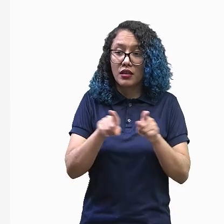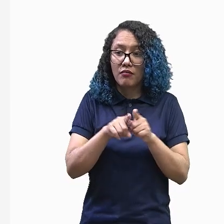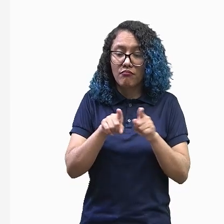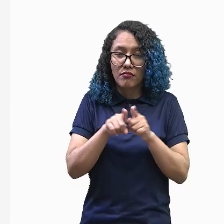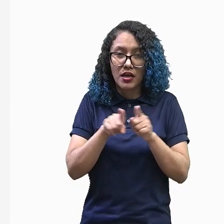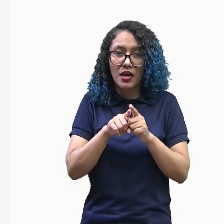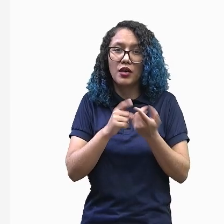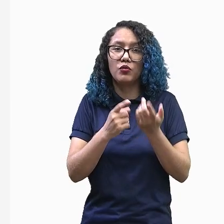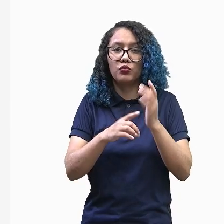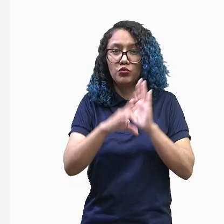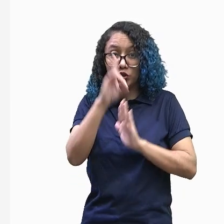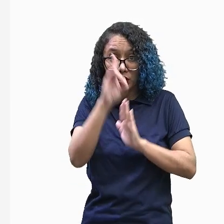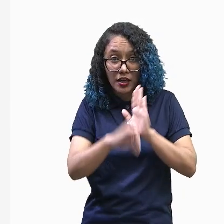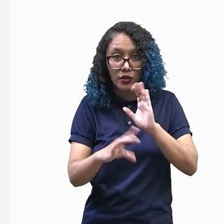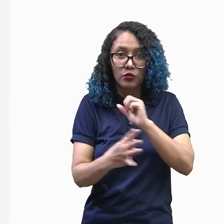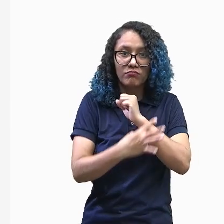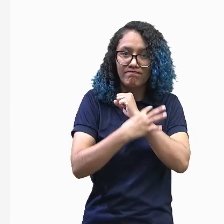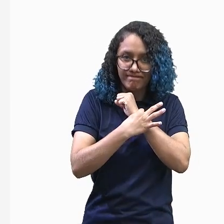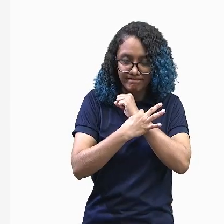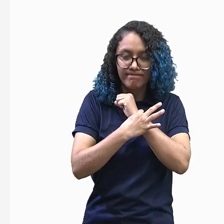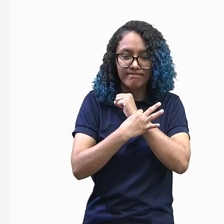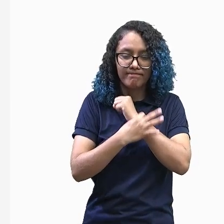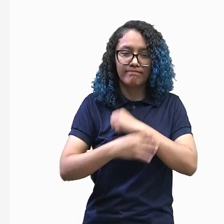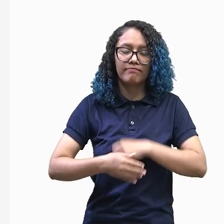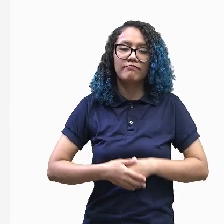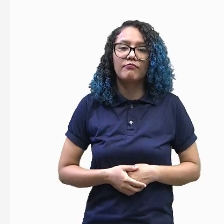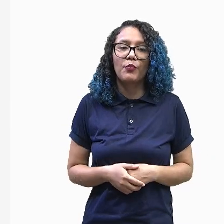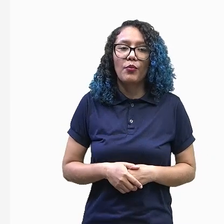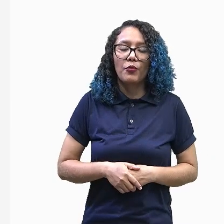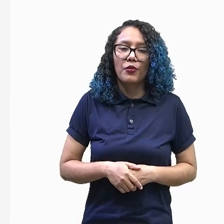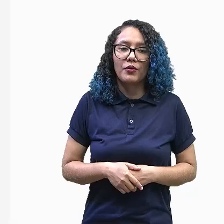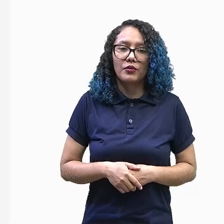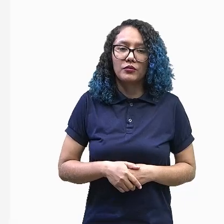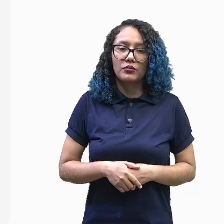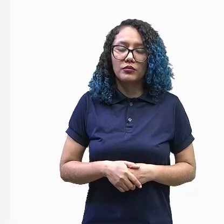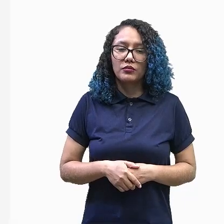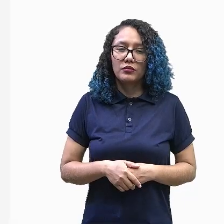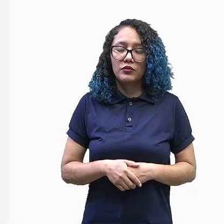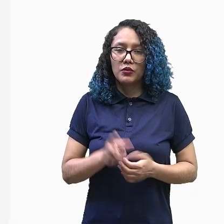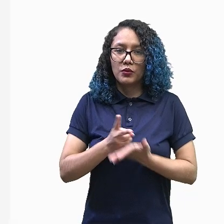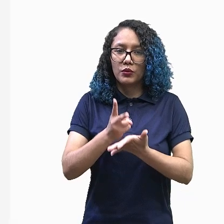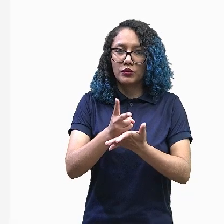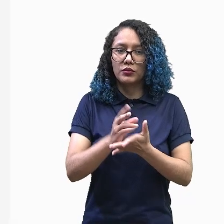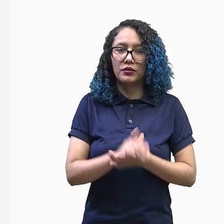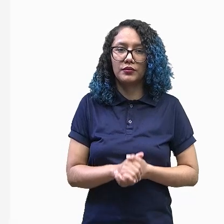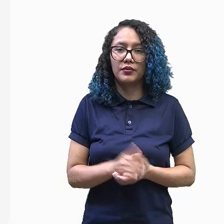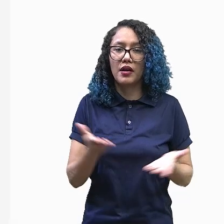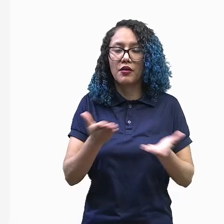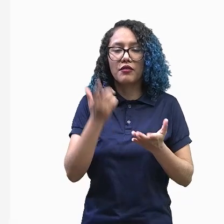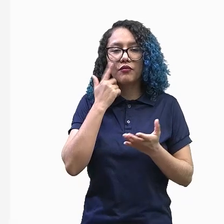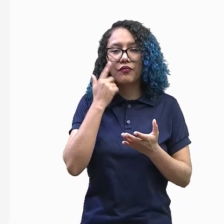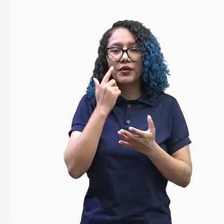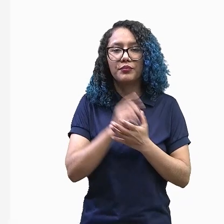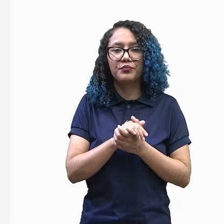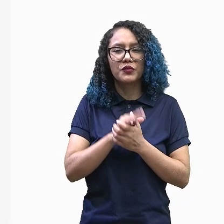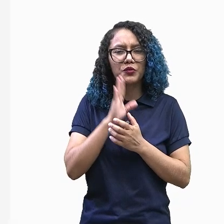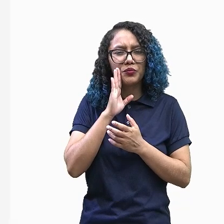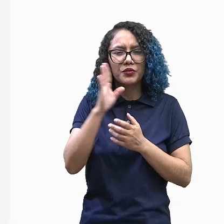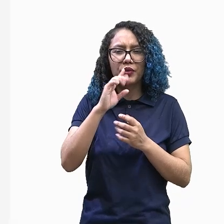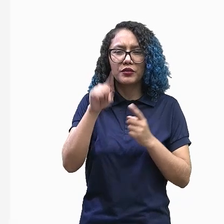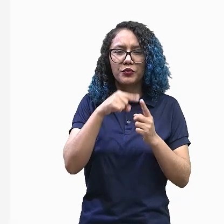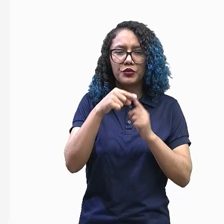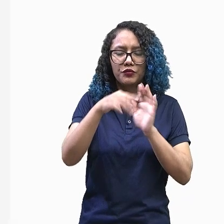da pessoa. Então, seguindo, nós temos quais são os principais objetivos dos